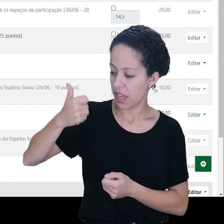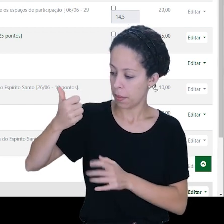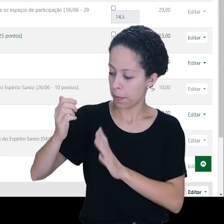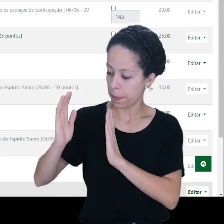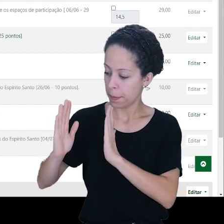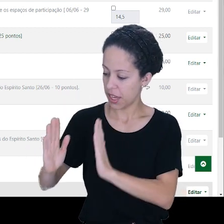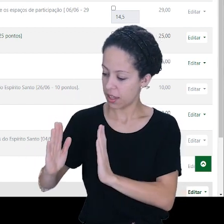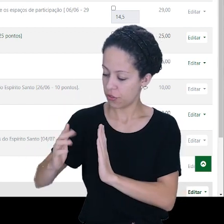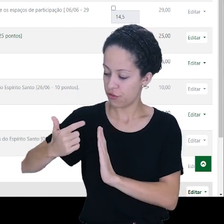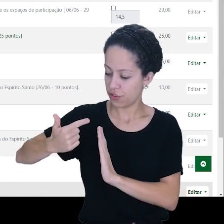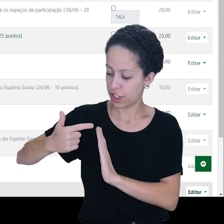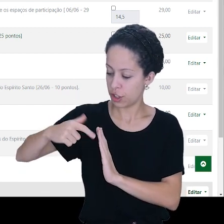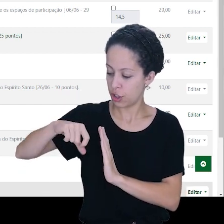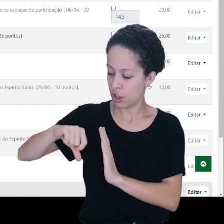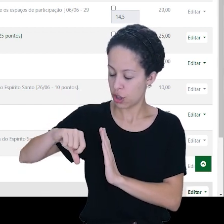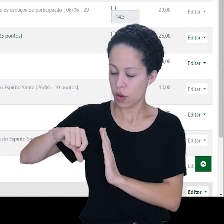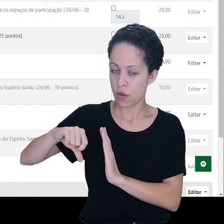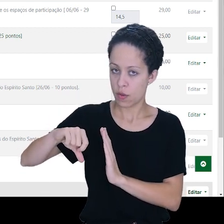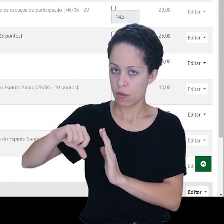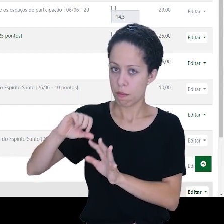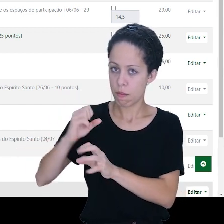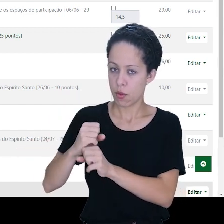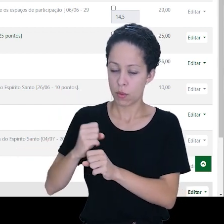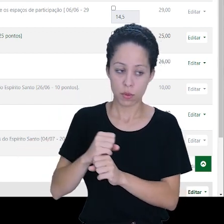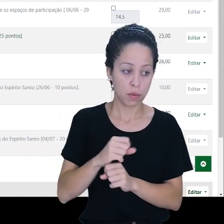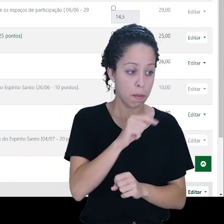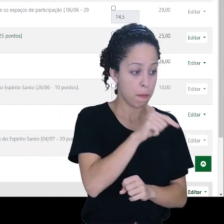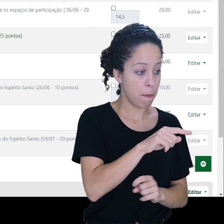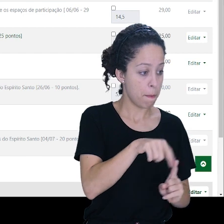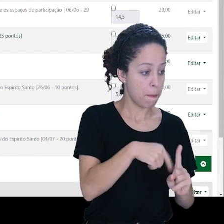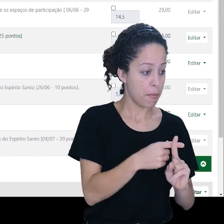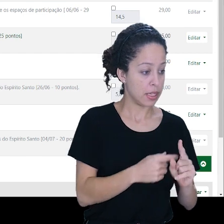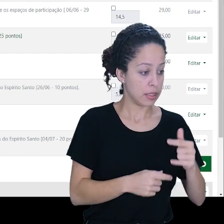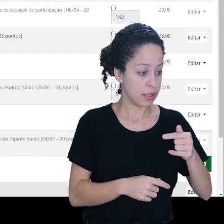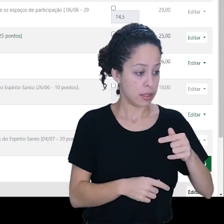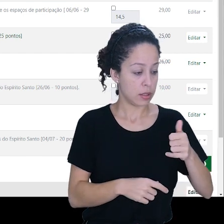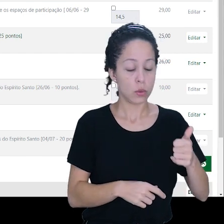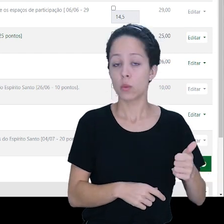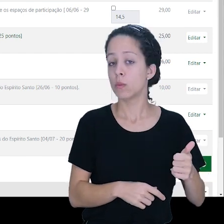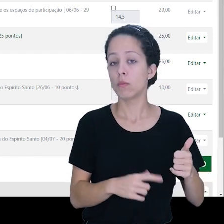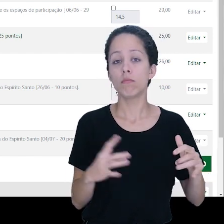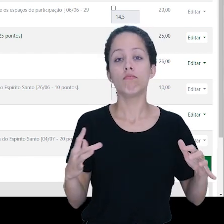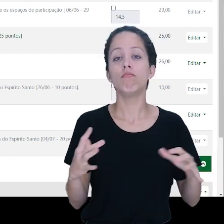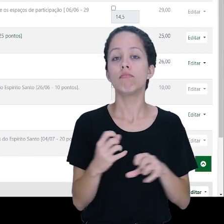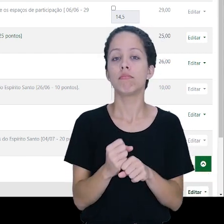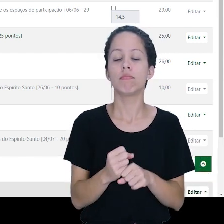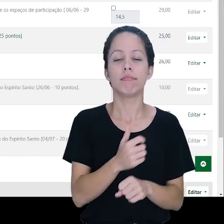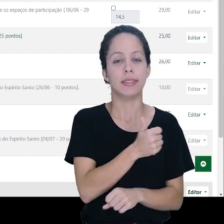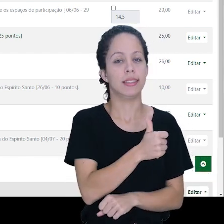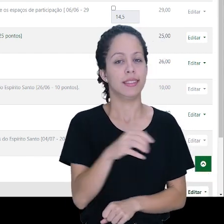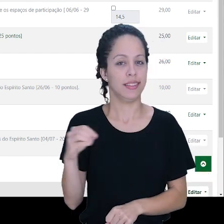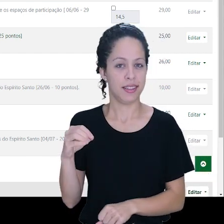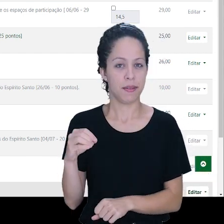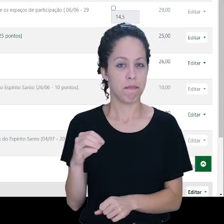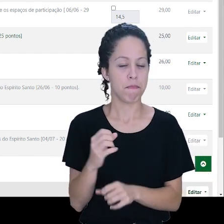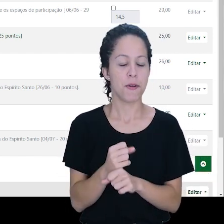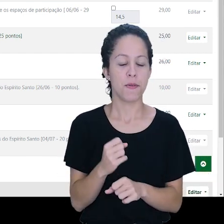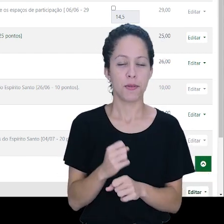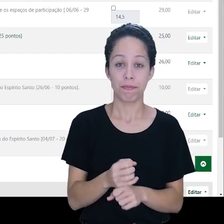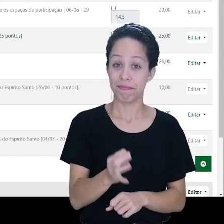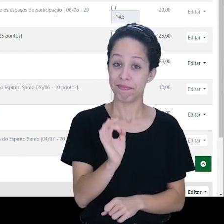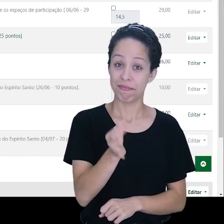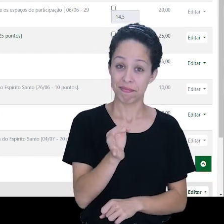pontos dessa primeira desse primeiro momento para o aluno mais de 71 pontos de segundo momento de sono sem pontos